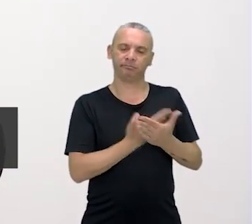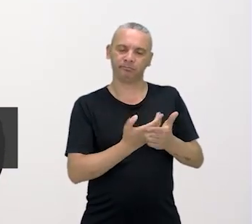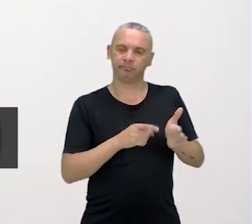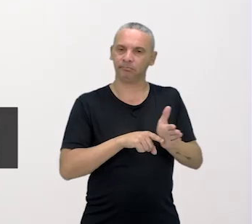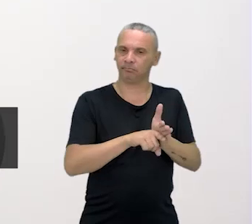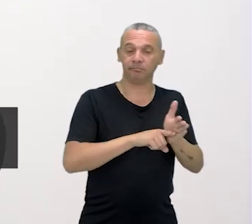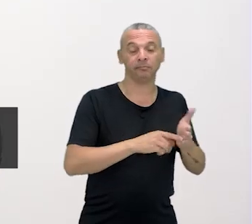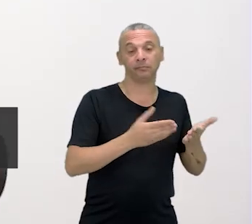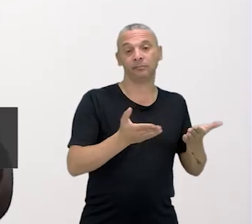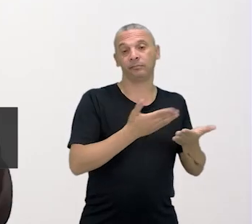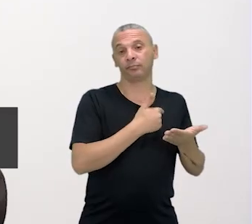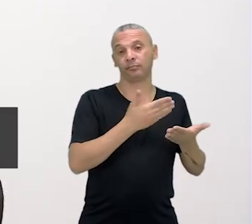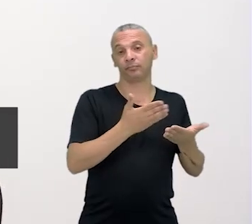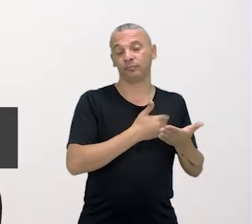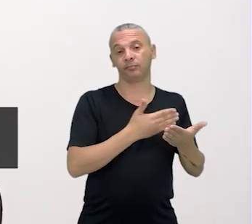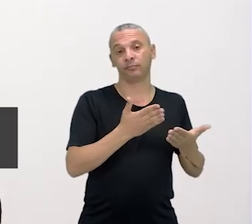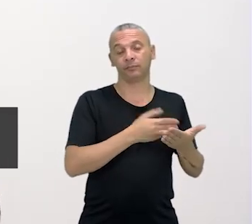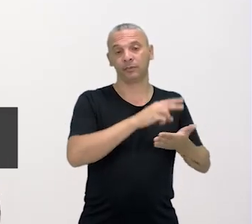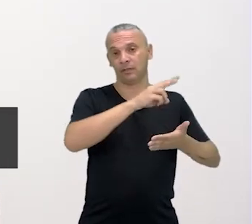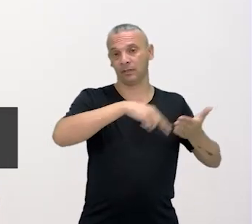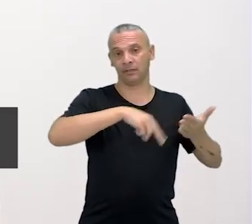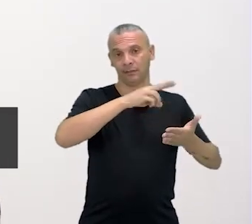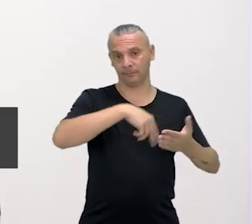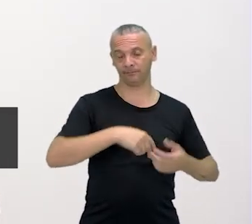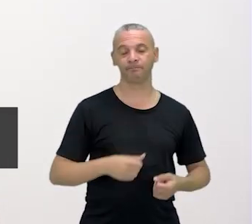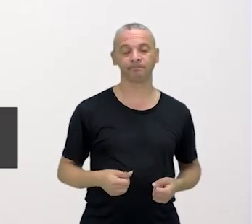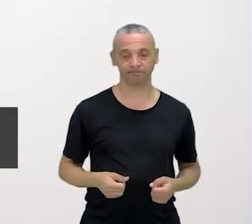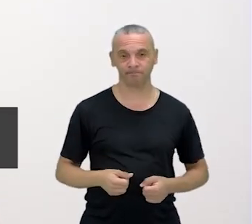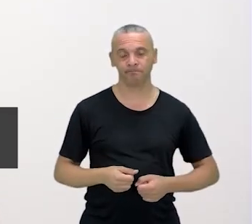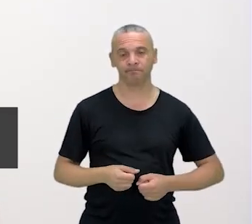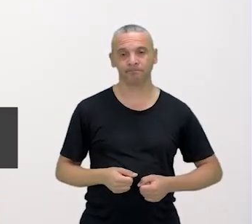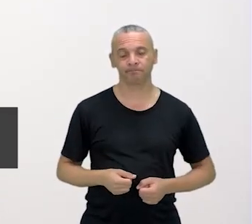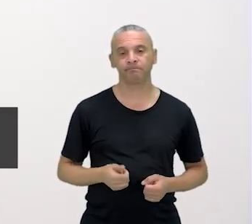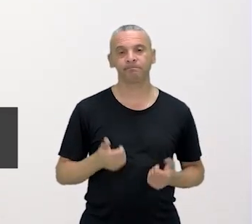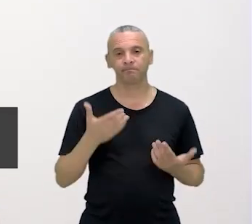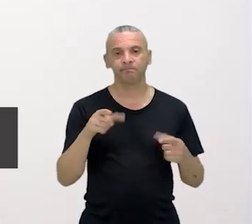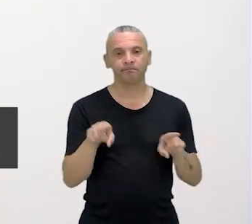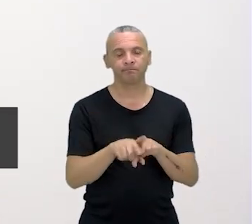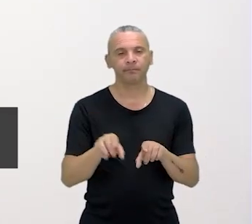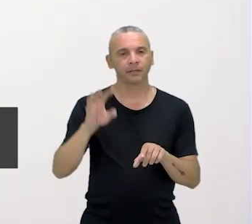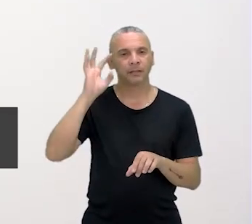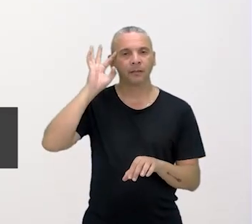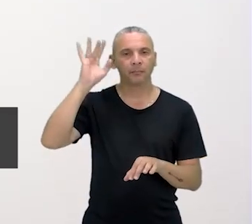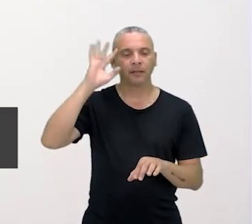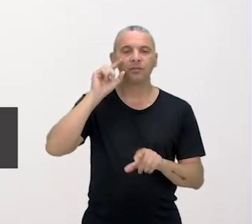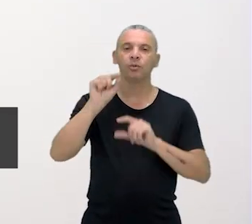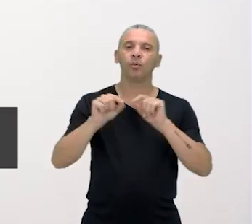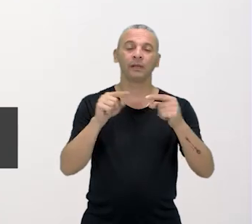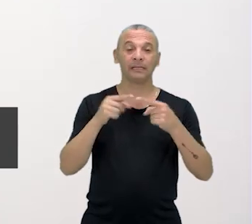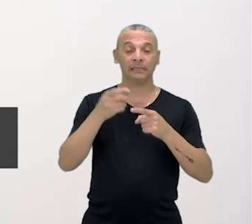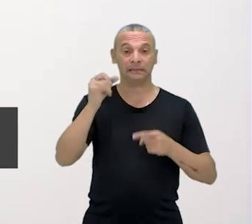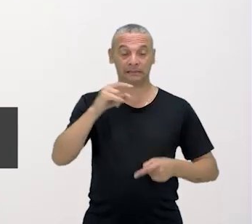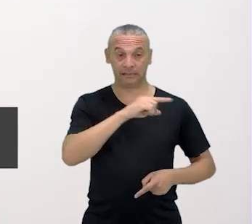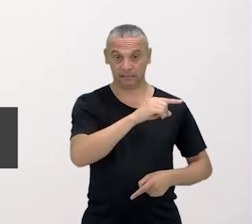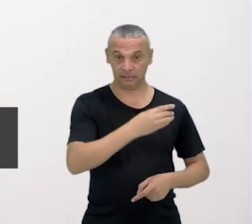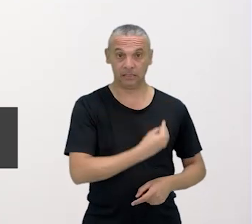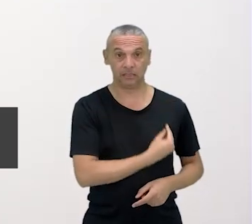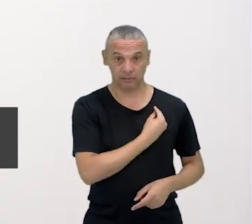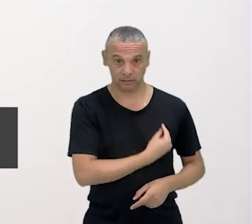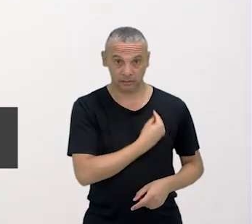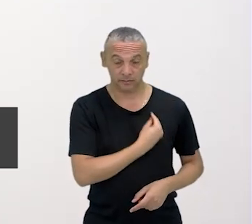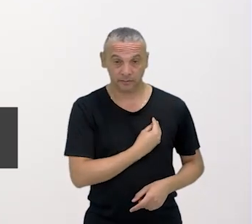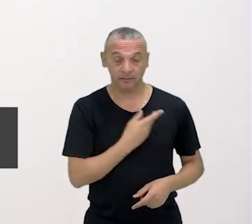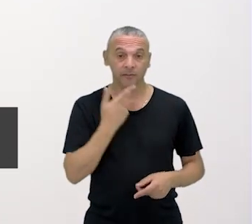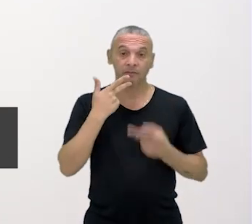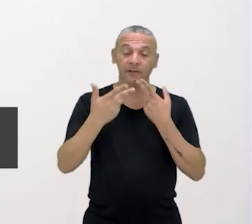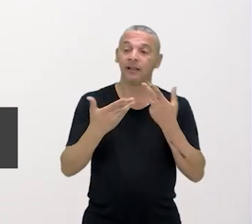vários vestibulares, Enem, etc e tal, né? Penso que ele também, se ele estivesse vivo, ele iria